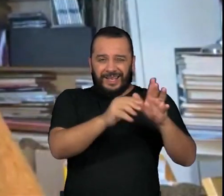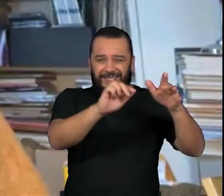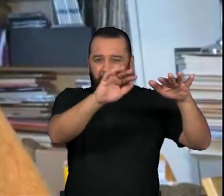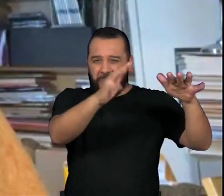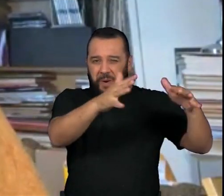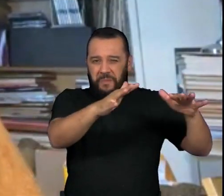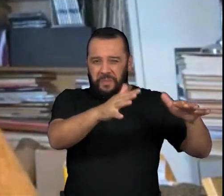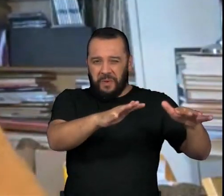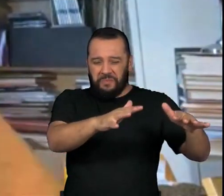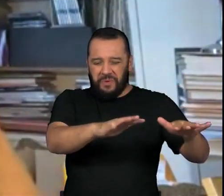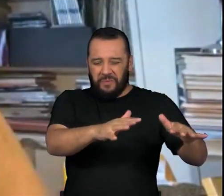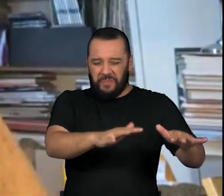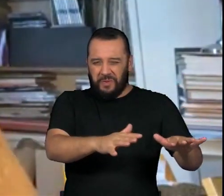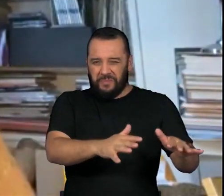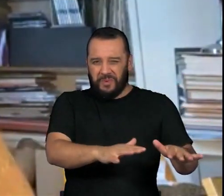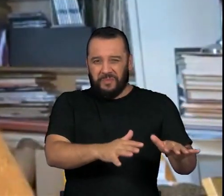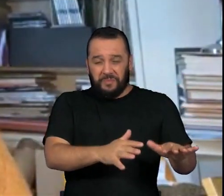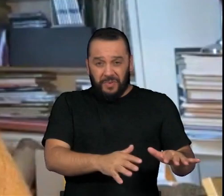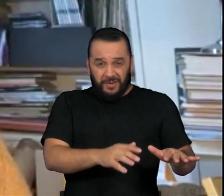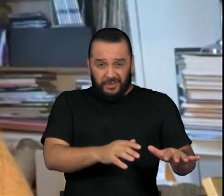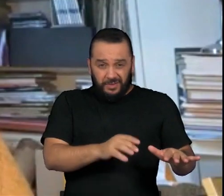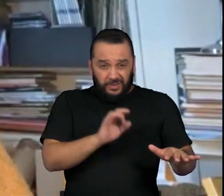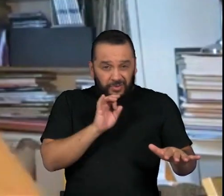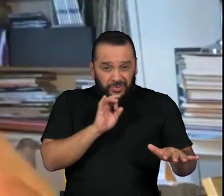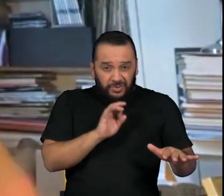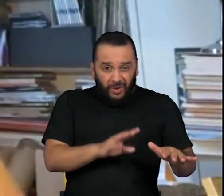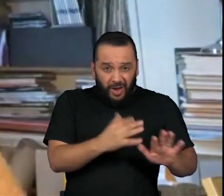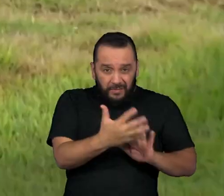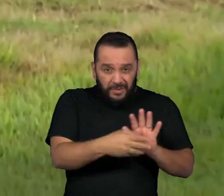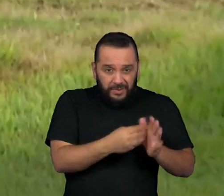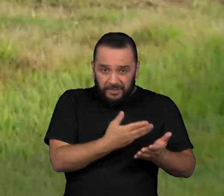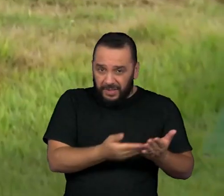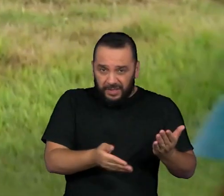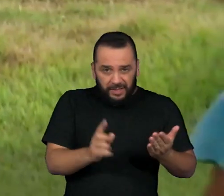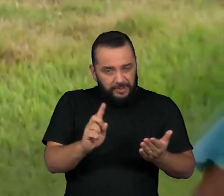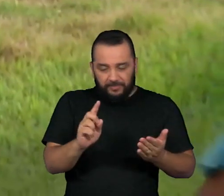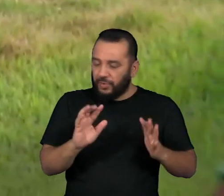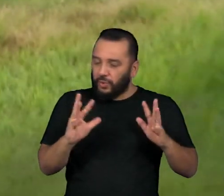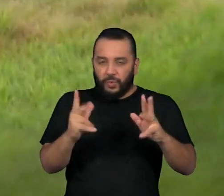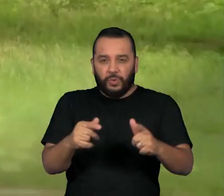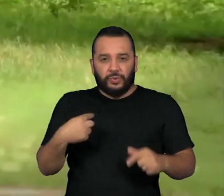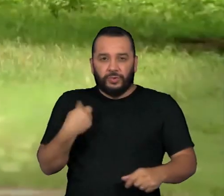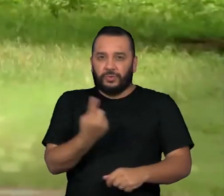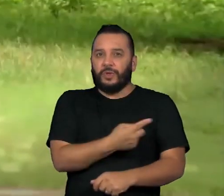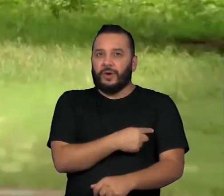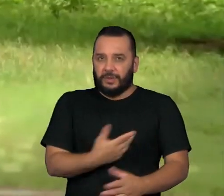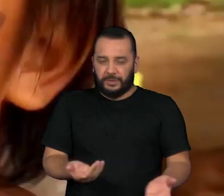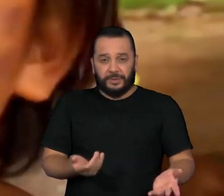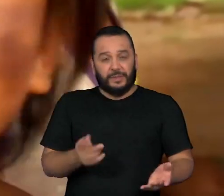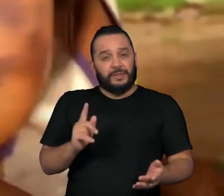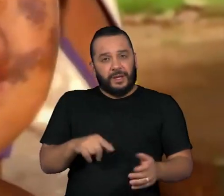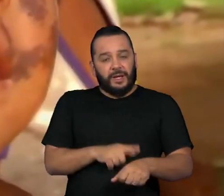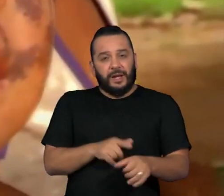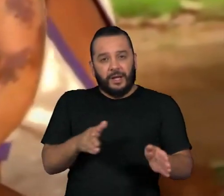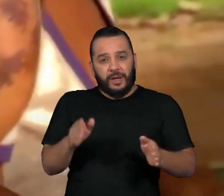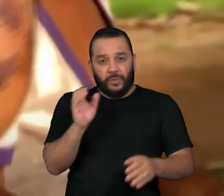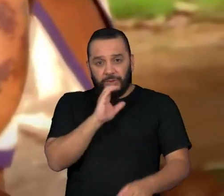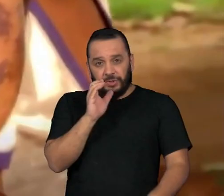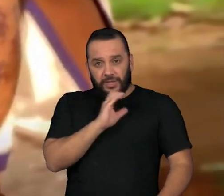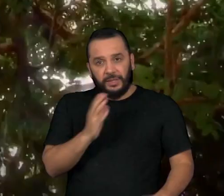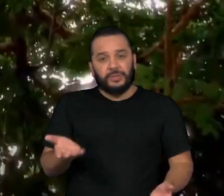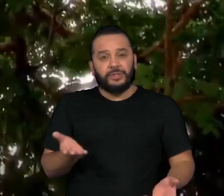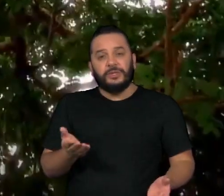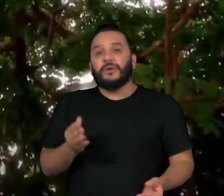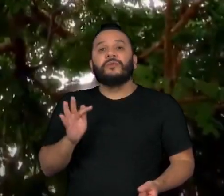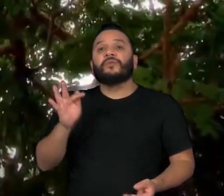relacionada à biodiversidade, não é só a Amazônia que vai perder, né? Todos nós. E as próximas gerações? Será que vão ter a mesma oportunidade que a